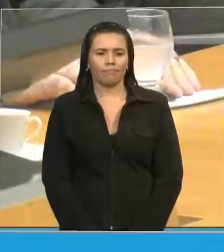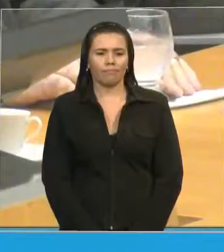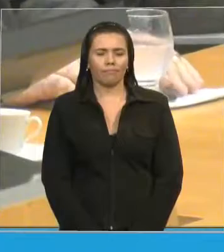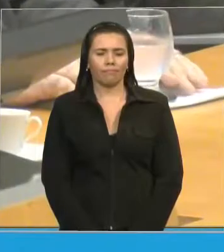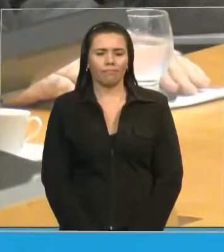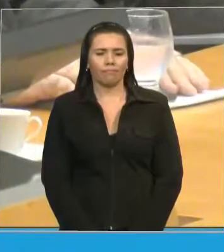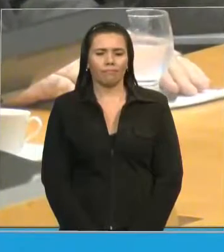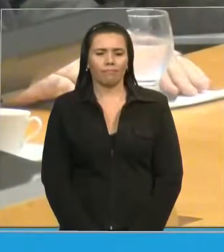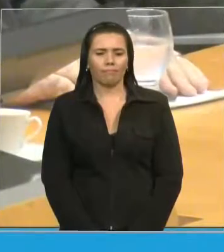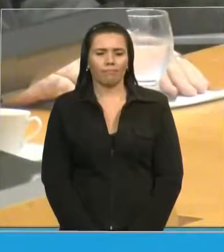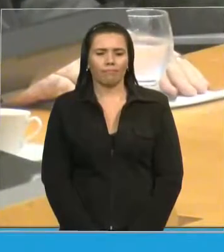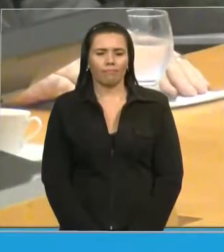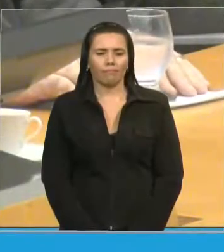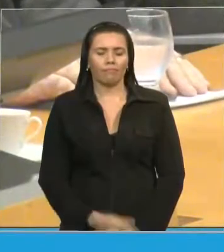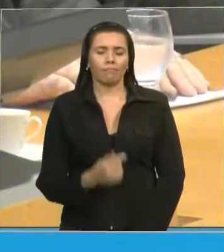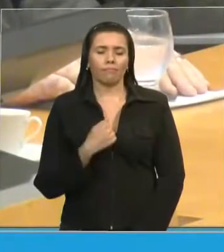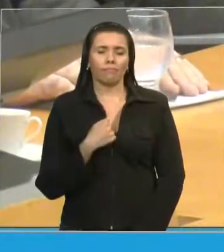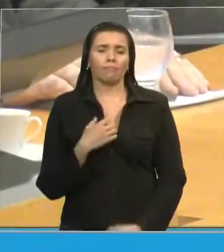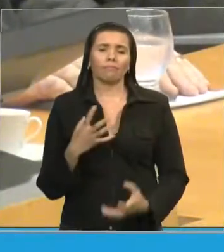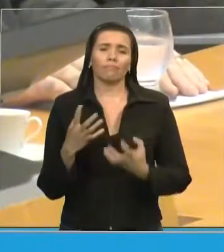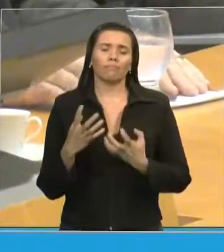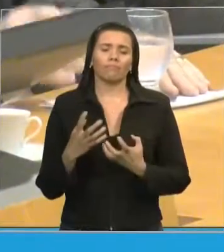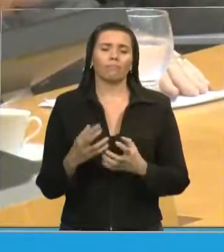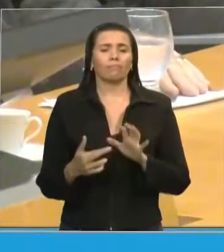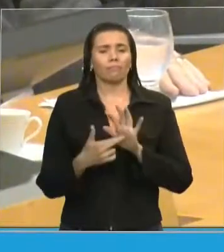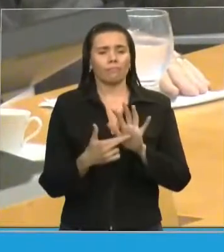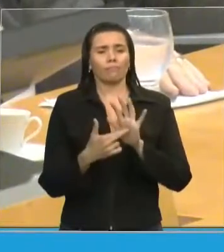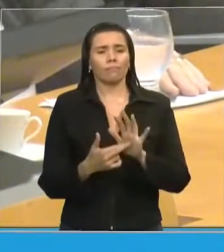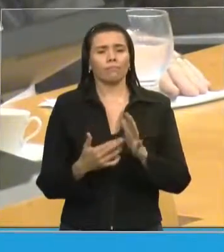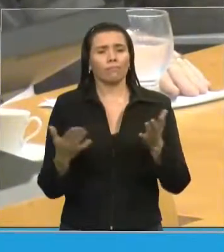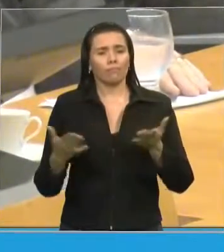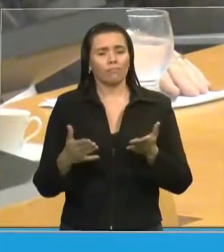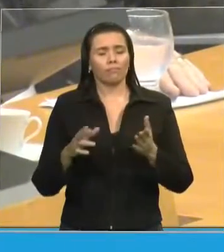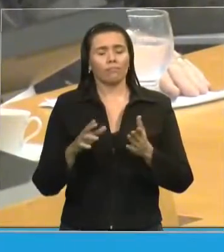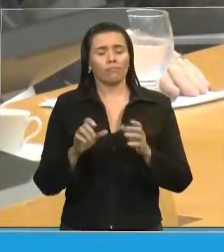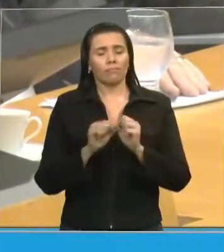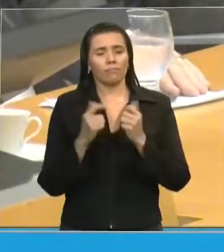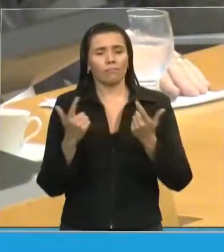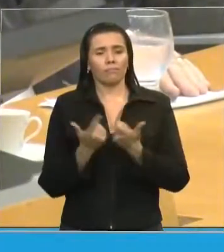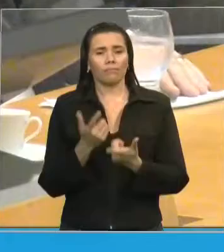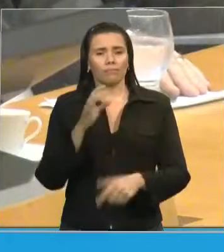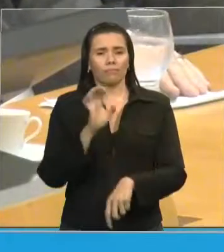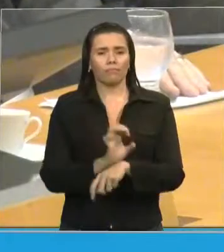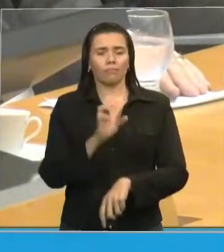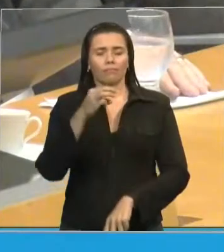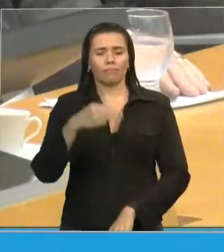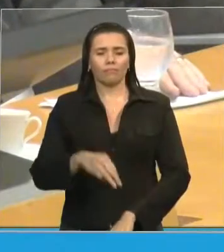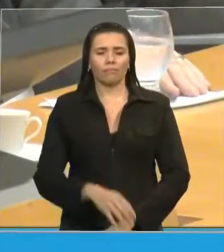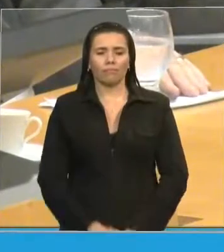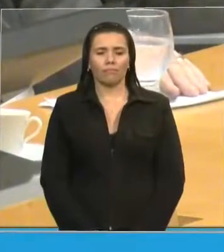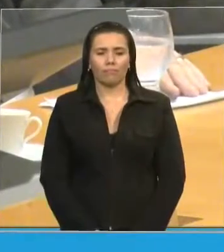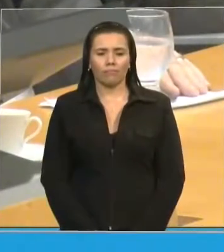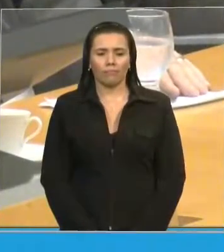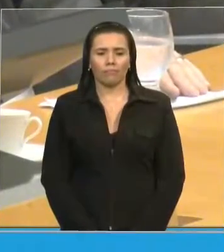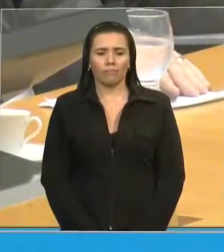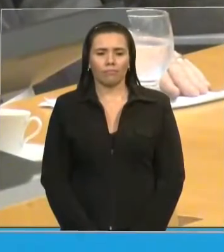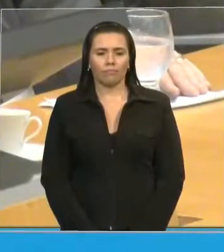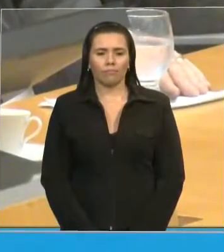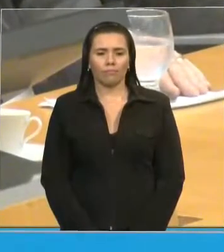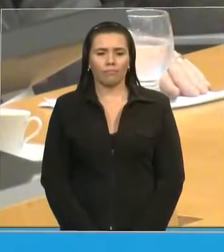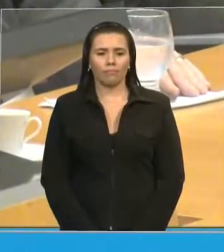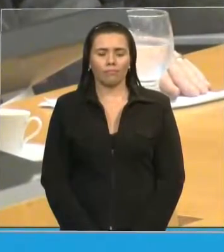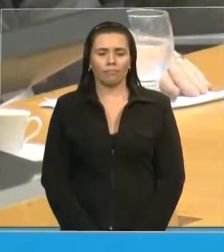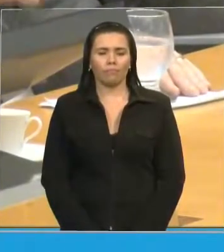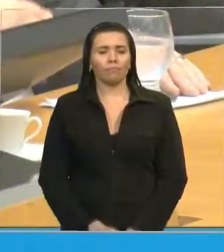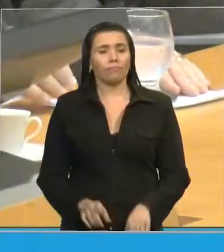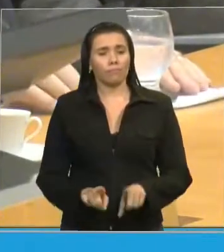Eu queria, em nome da Assembleia Legislativa do Estado do Maranhão, e não me